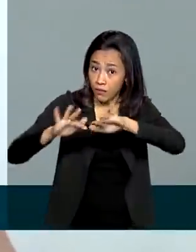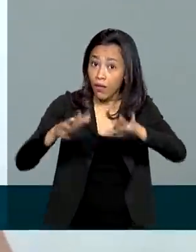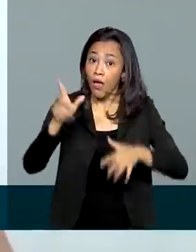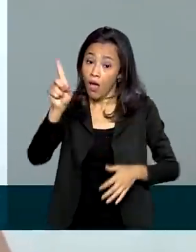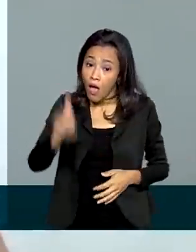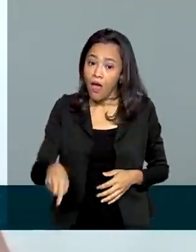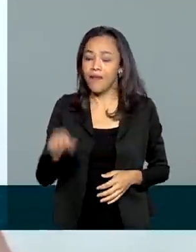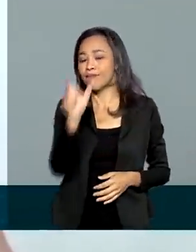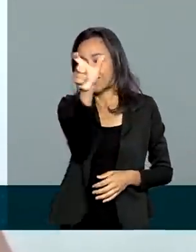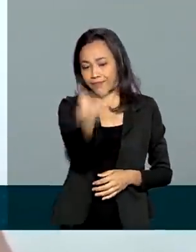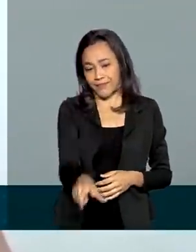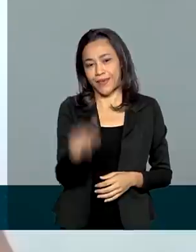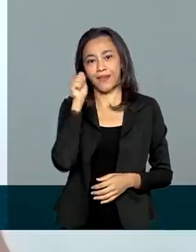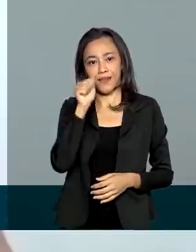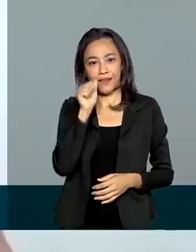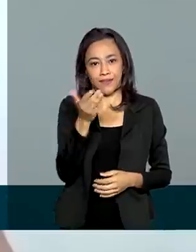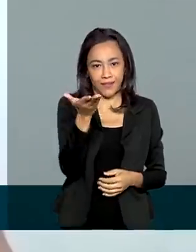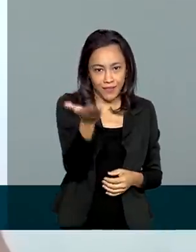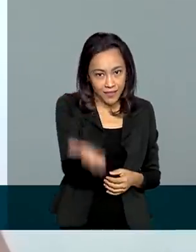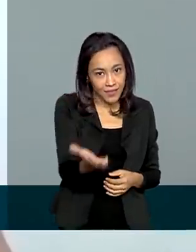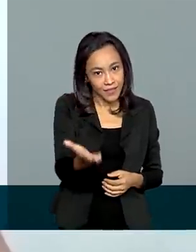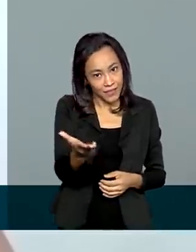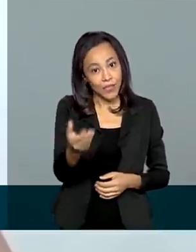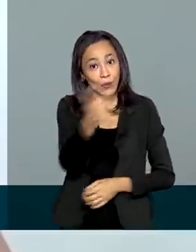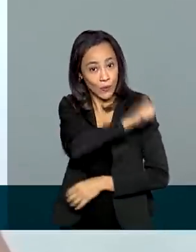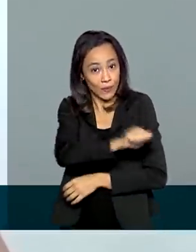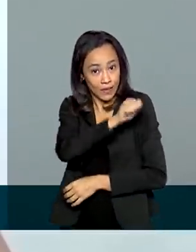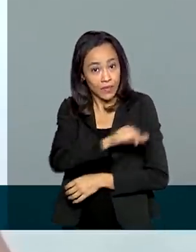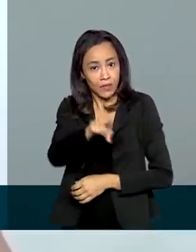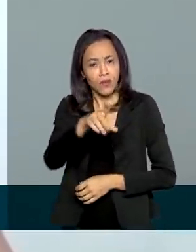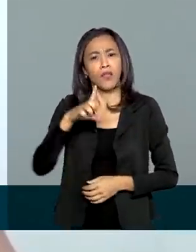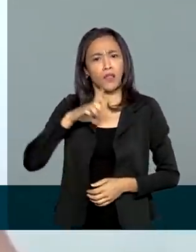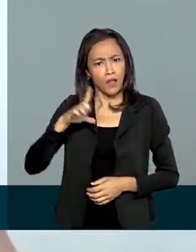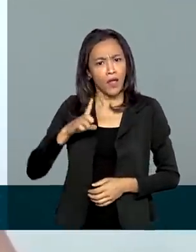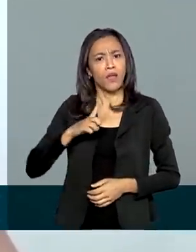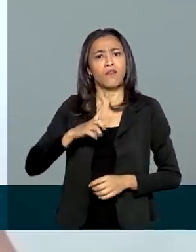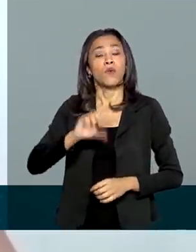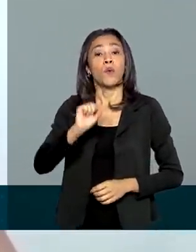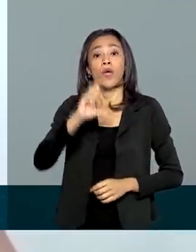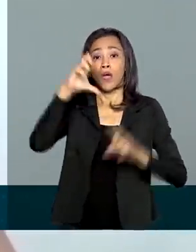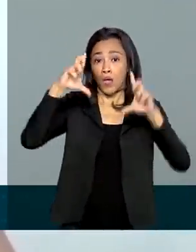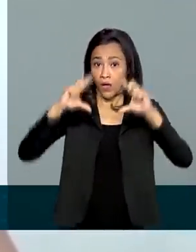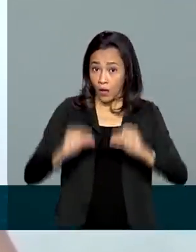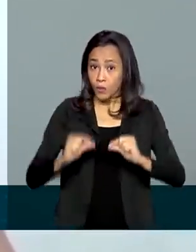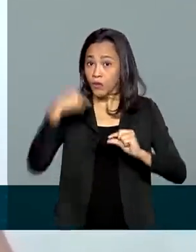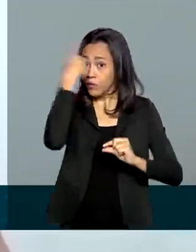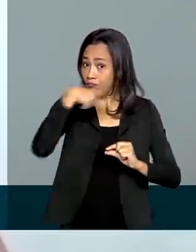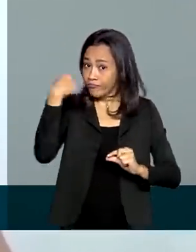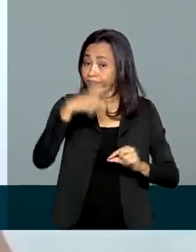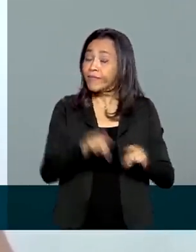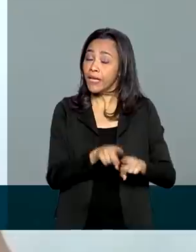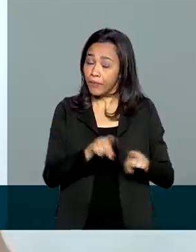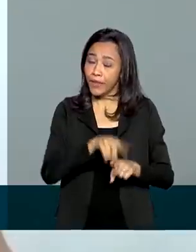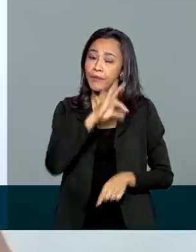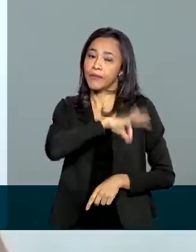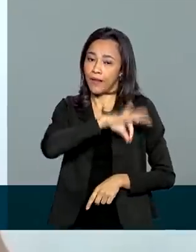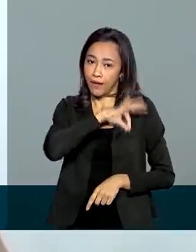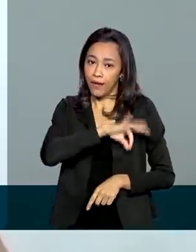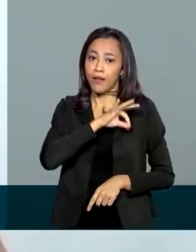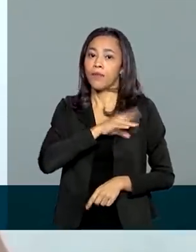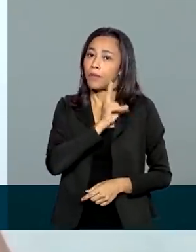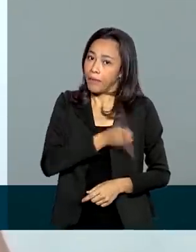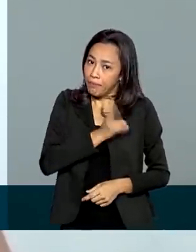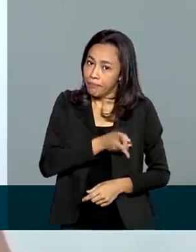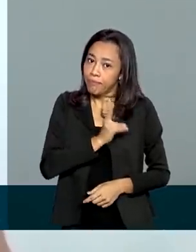o caso dessa recepcionista carioca que teve redução de jornada e de salário para manter o